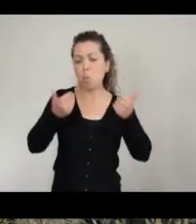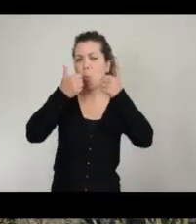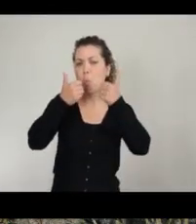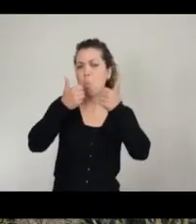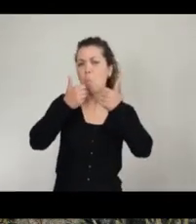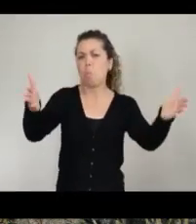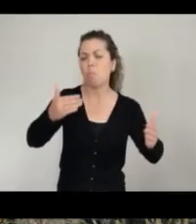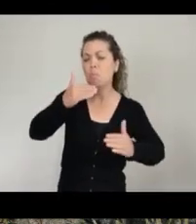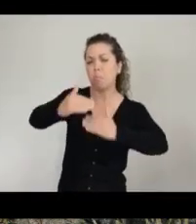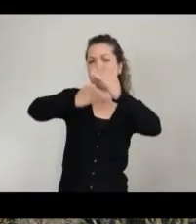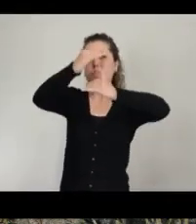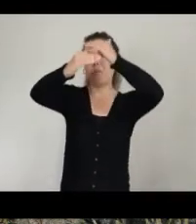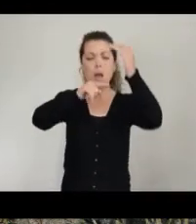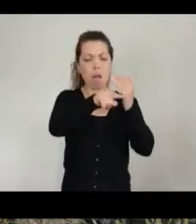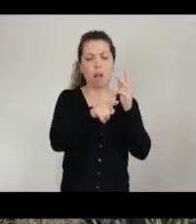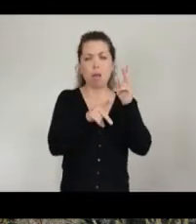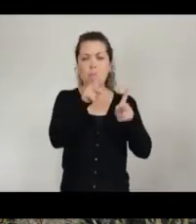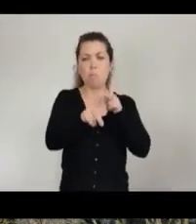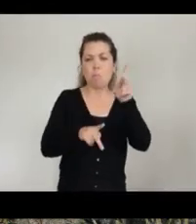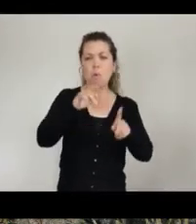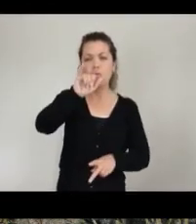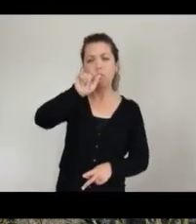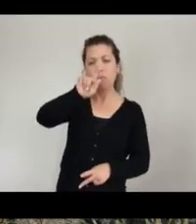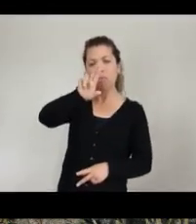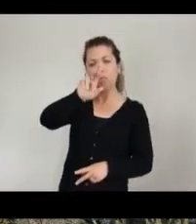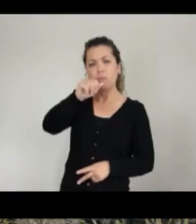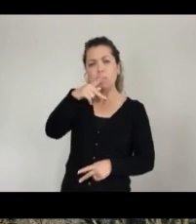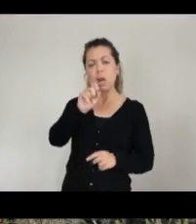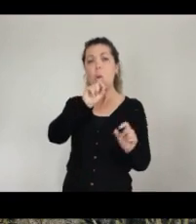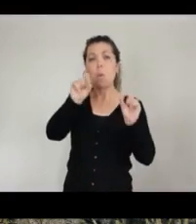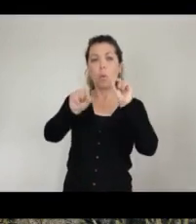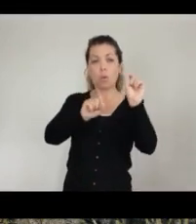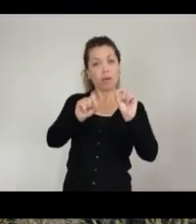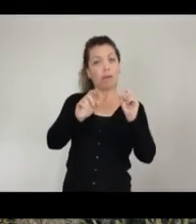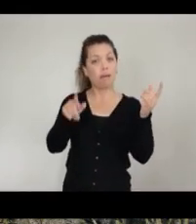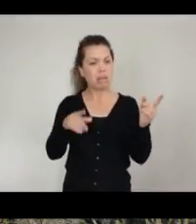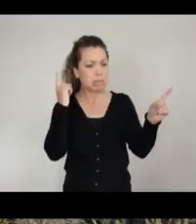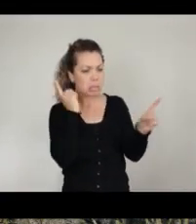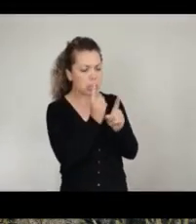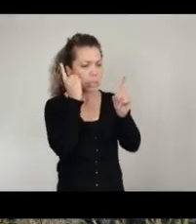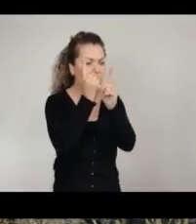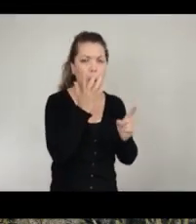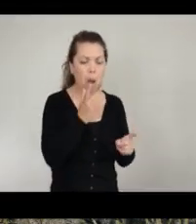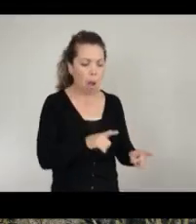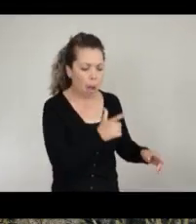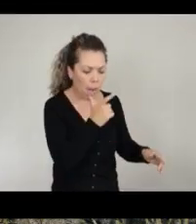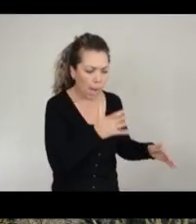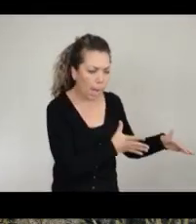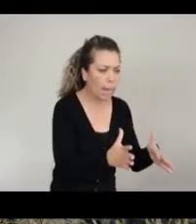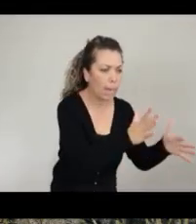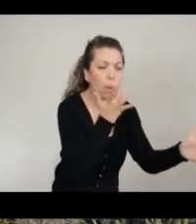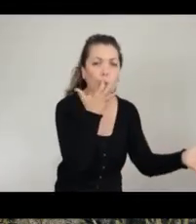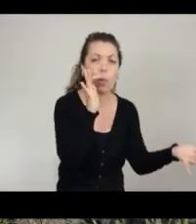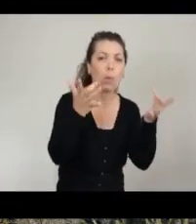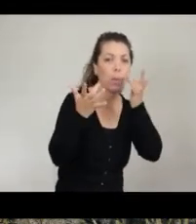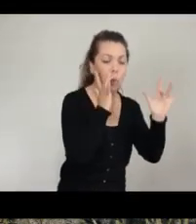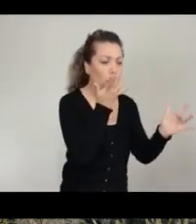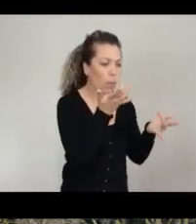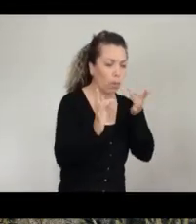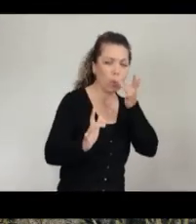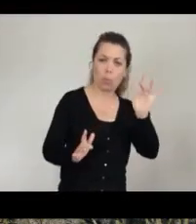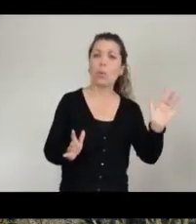Turim, Esposizione Internazionale dell'Industria e del Lavoro. O evento contou com a participação